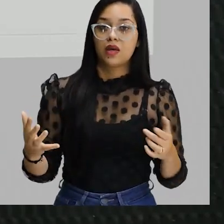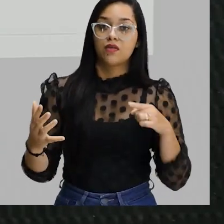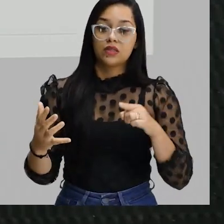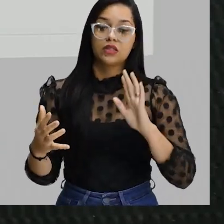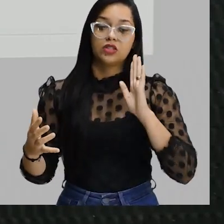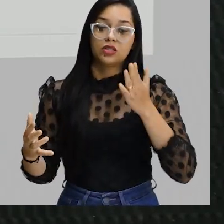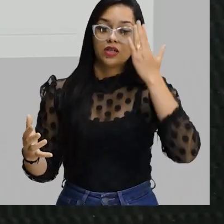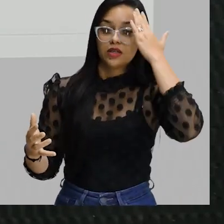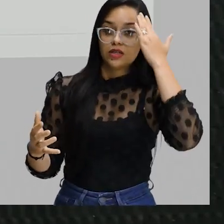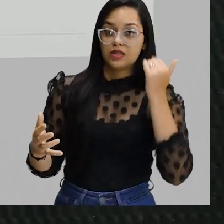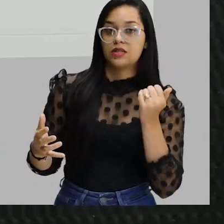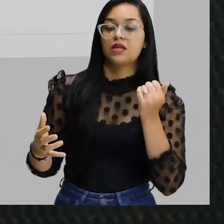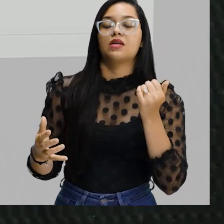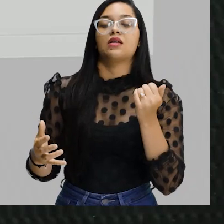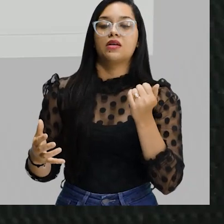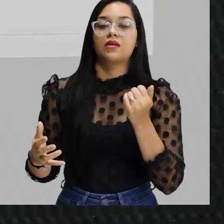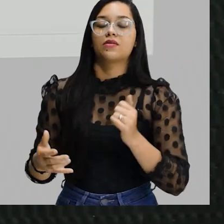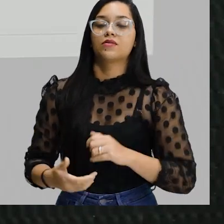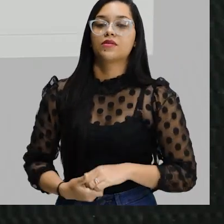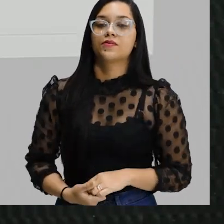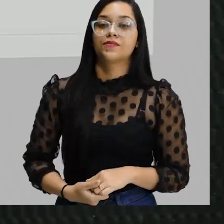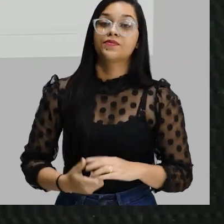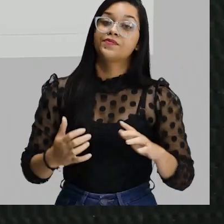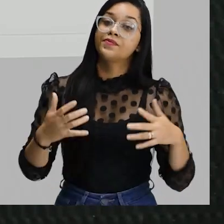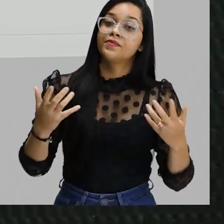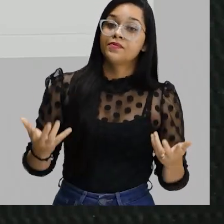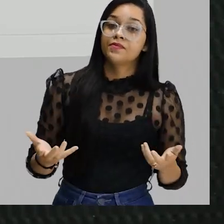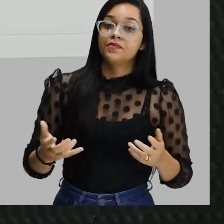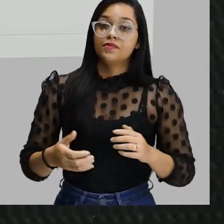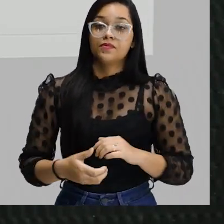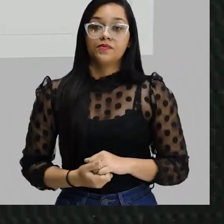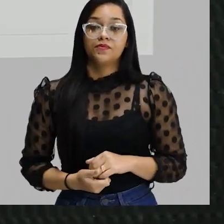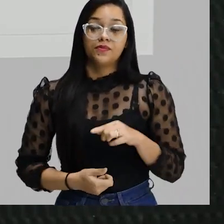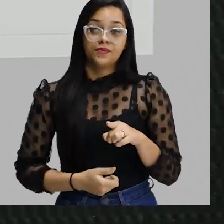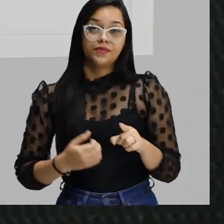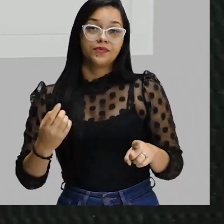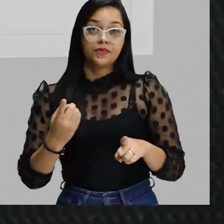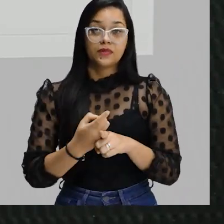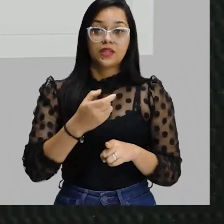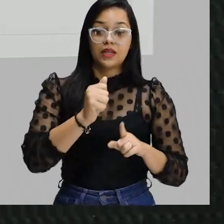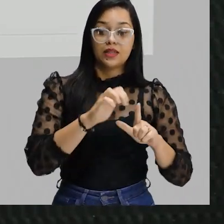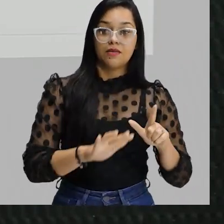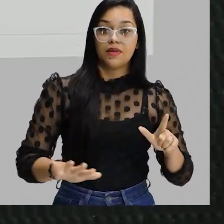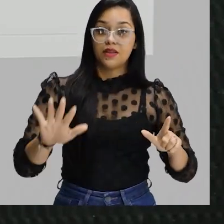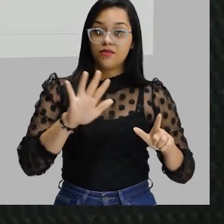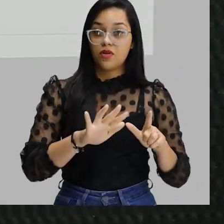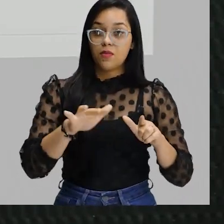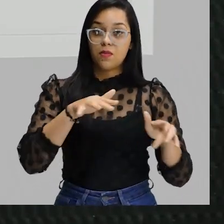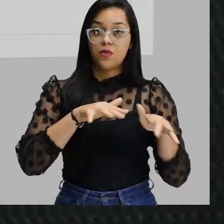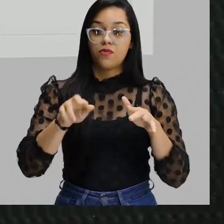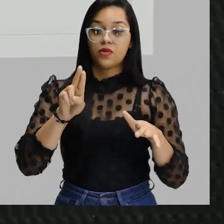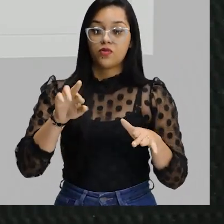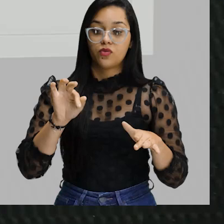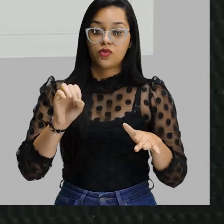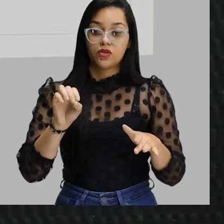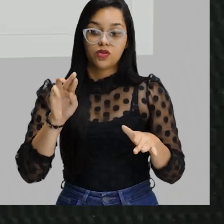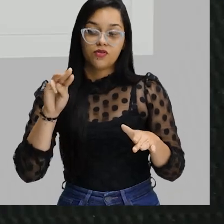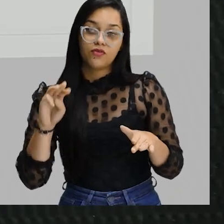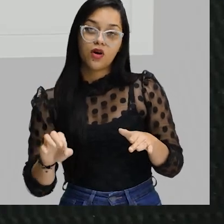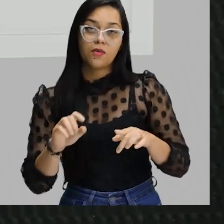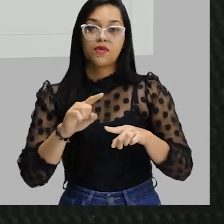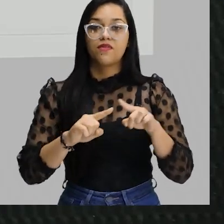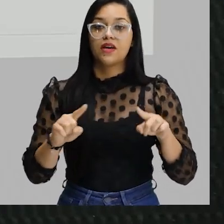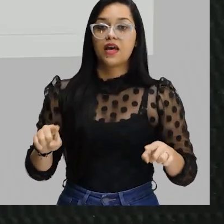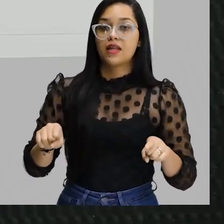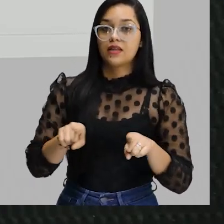já sabe isso aqui, certo? Então, você vai encontrar lá na plataforma, movimento uniformemente variado,